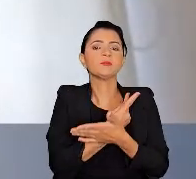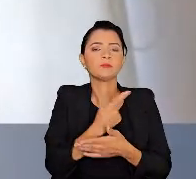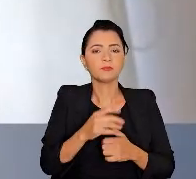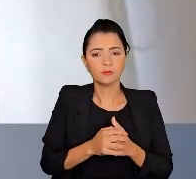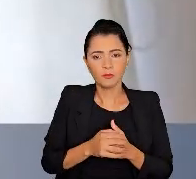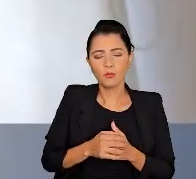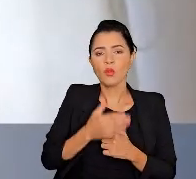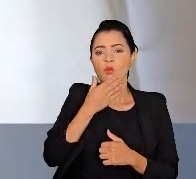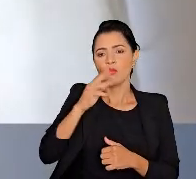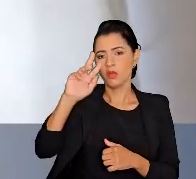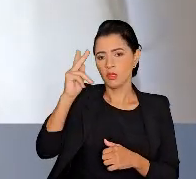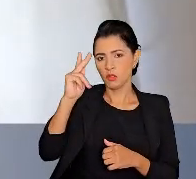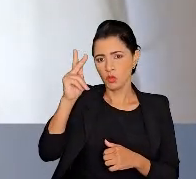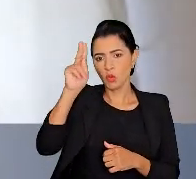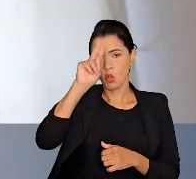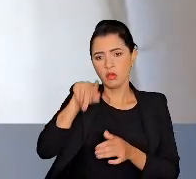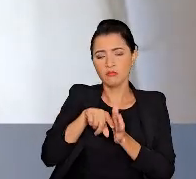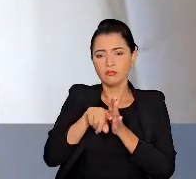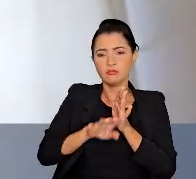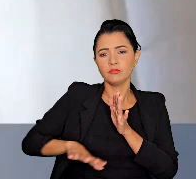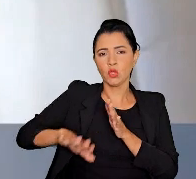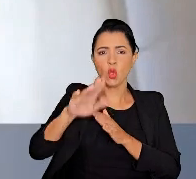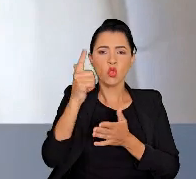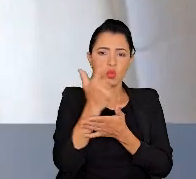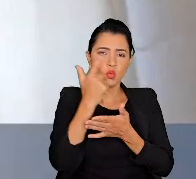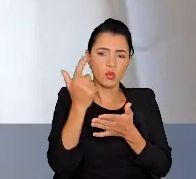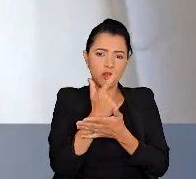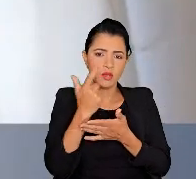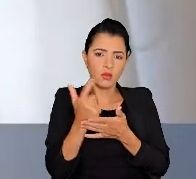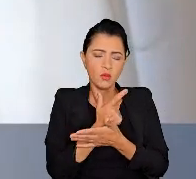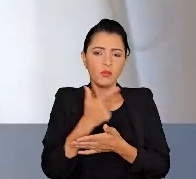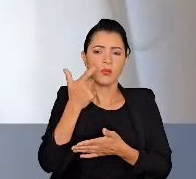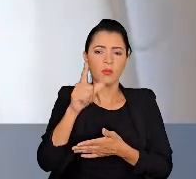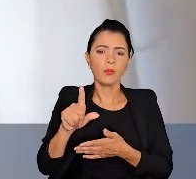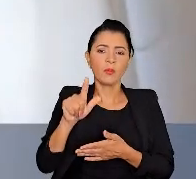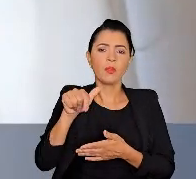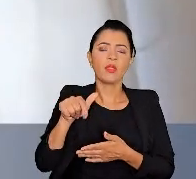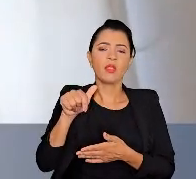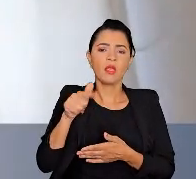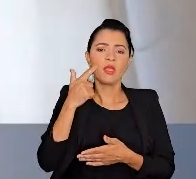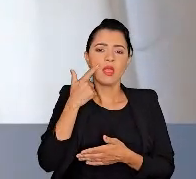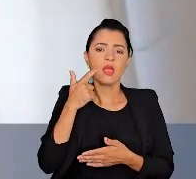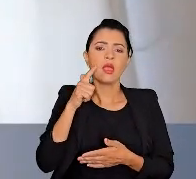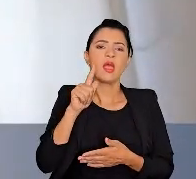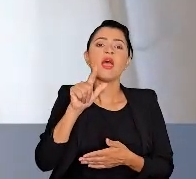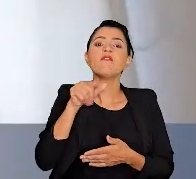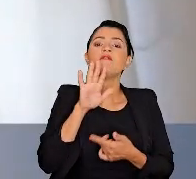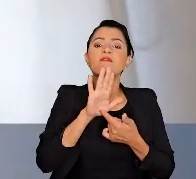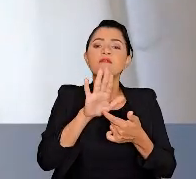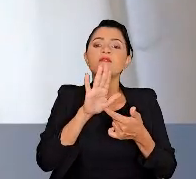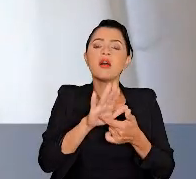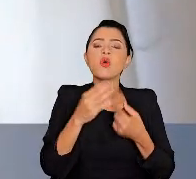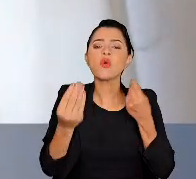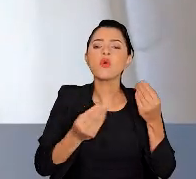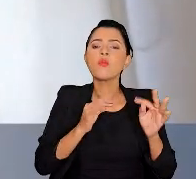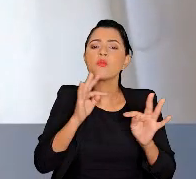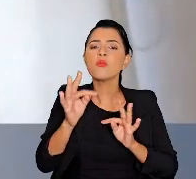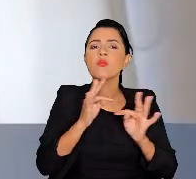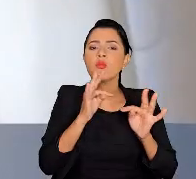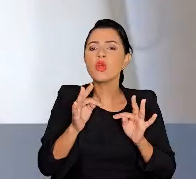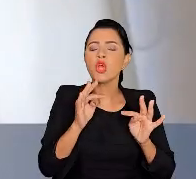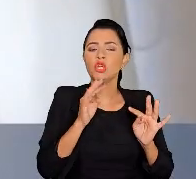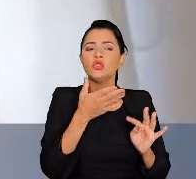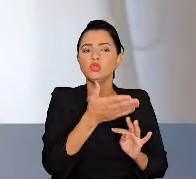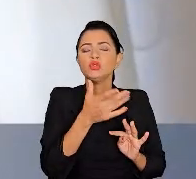Leon Poliakov, no seu célebre livro Do Antisionismo ao Antissemitismo, indica como o tratamento de judeus